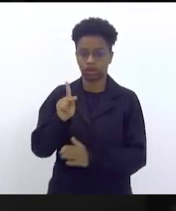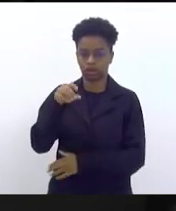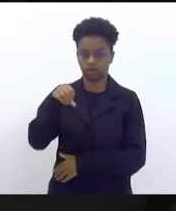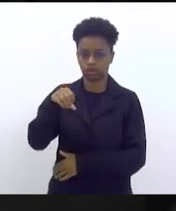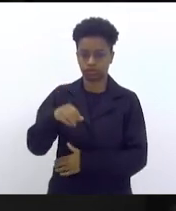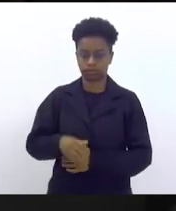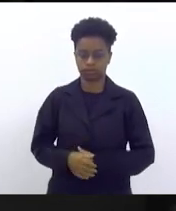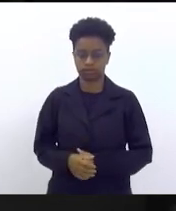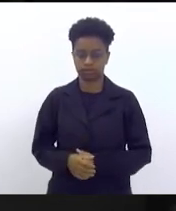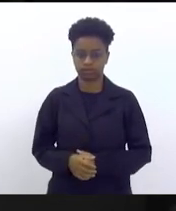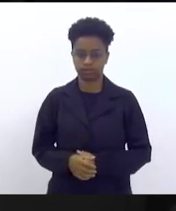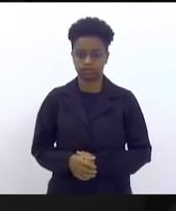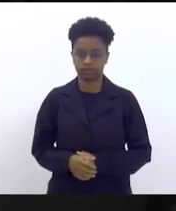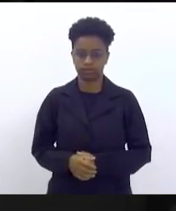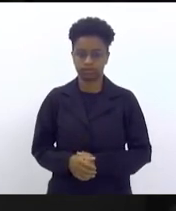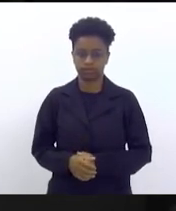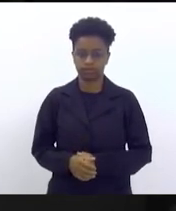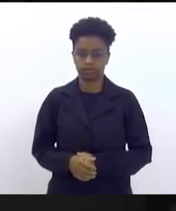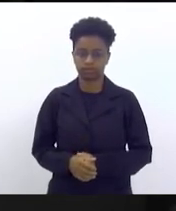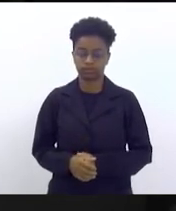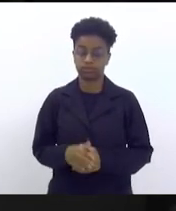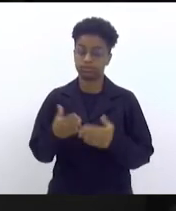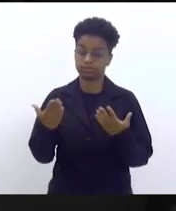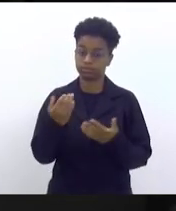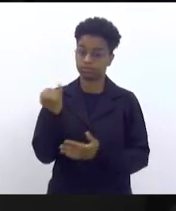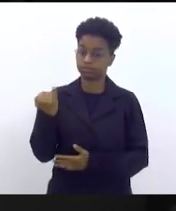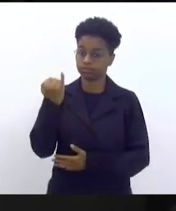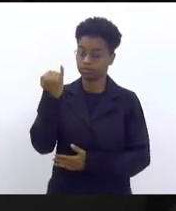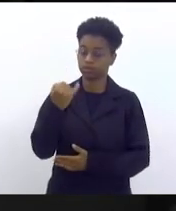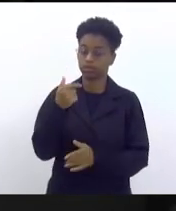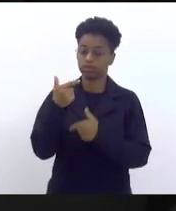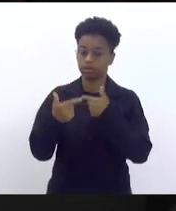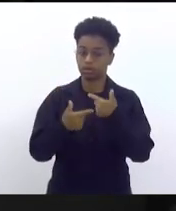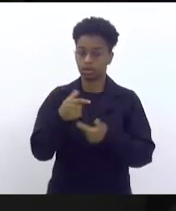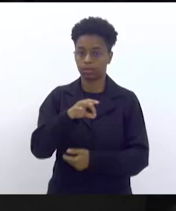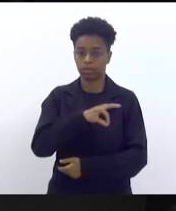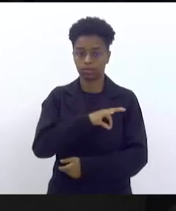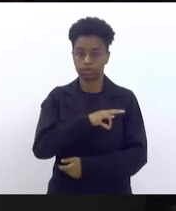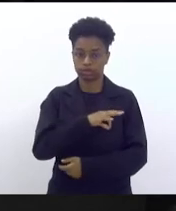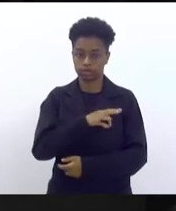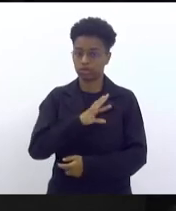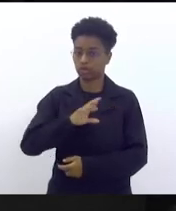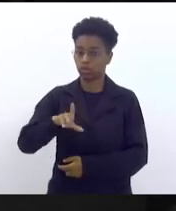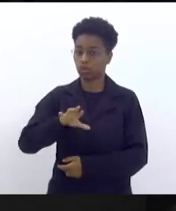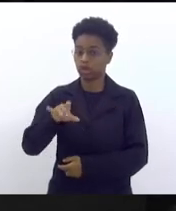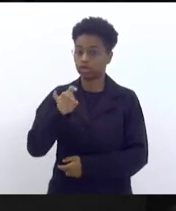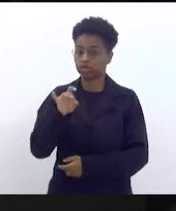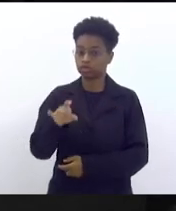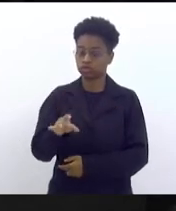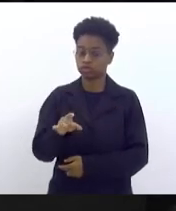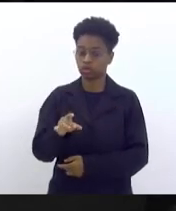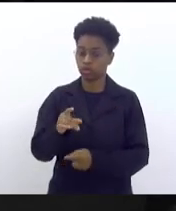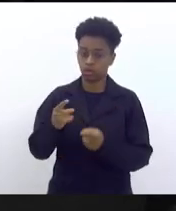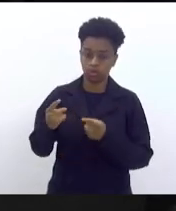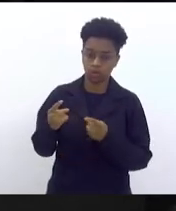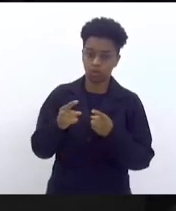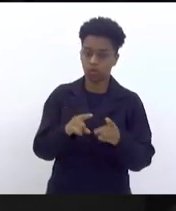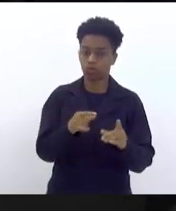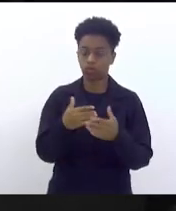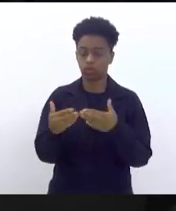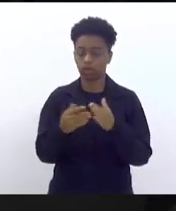então é de grande relevância o trabalho da PM não só no combate a qualquer entorpecentes